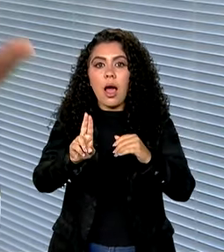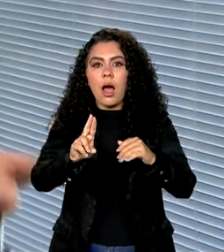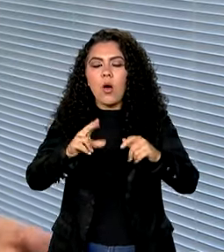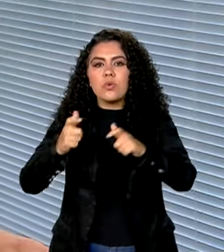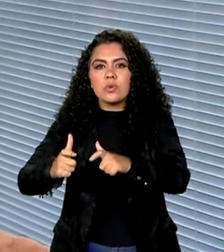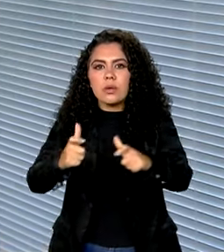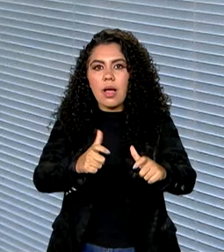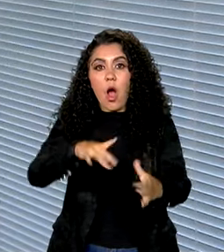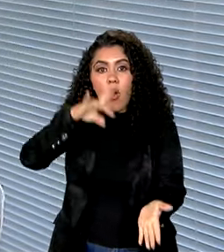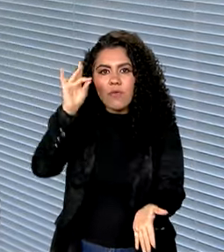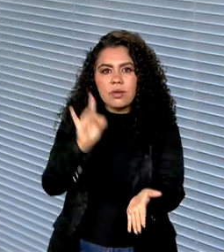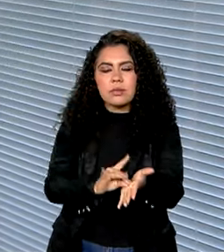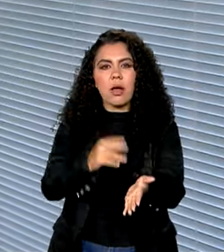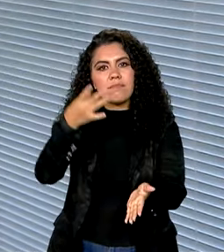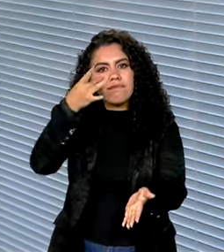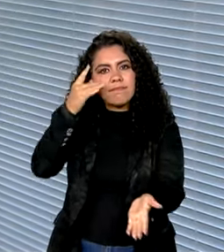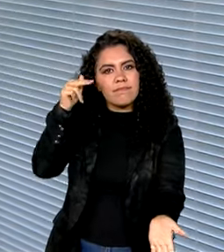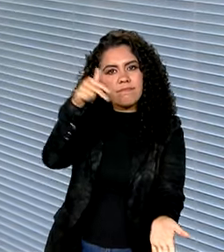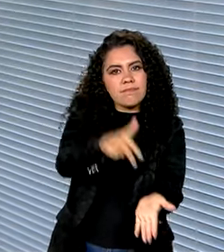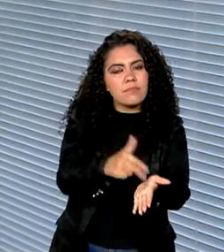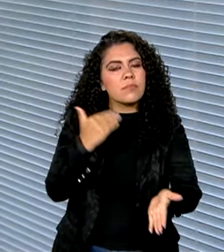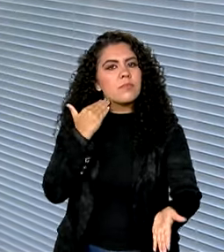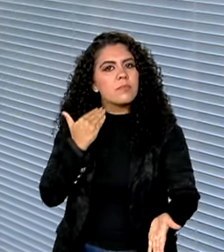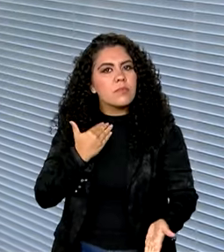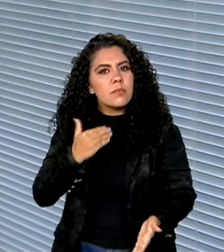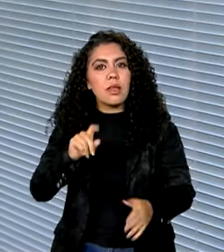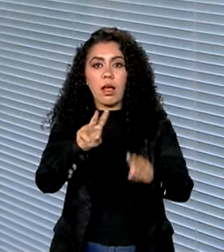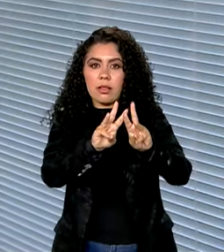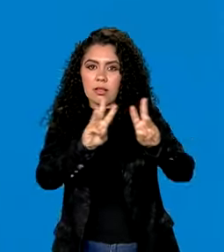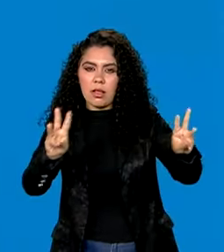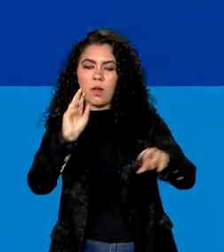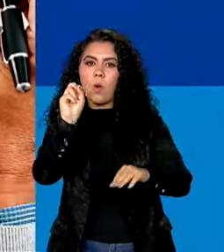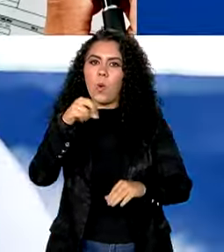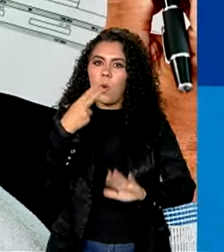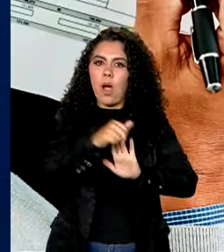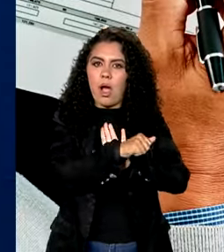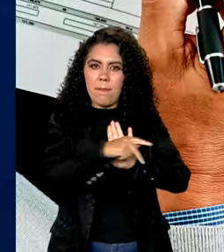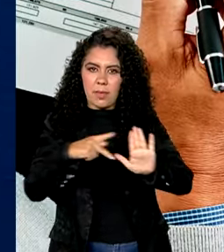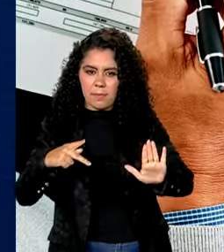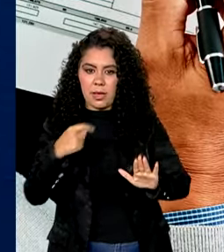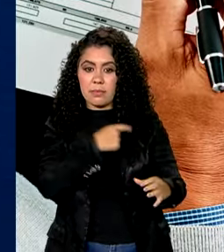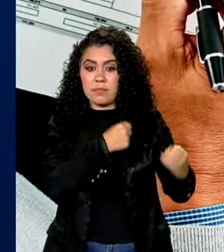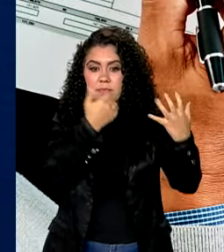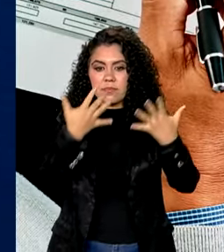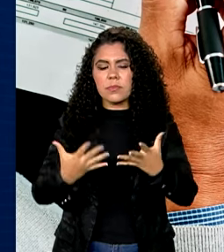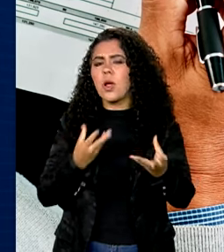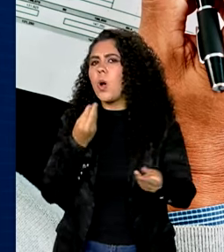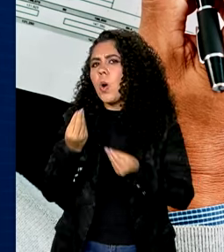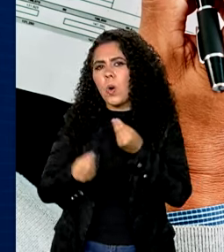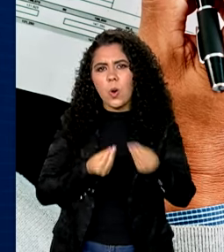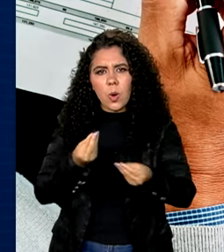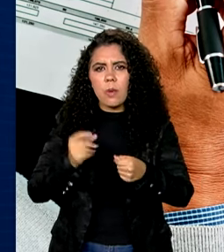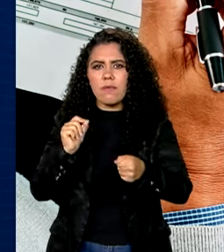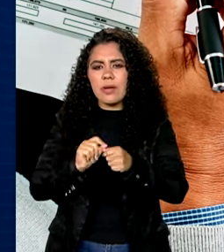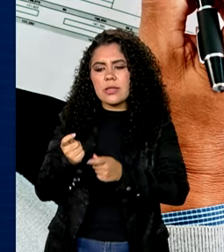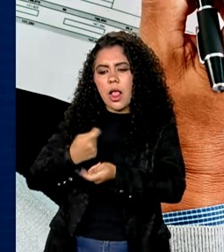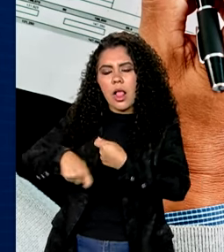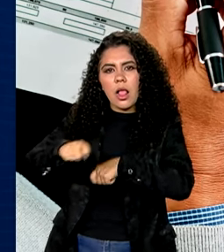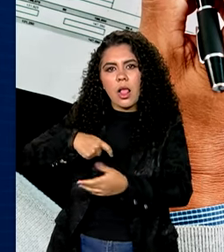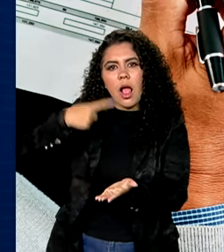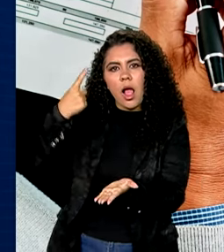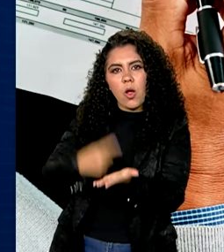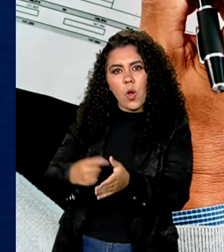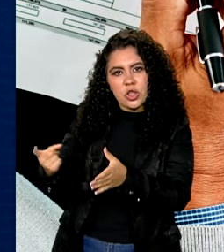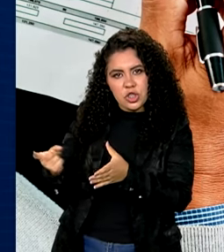como agências, internet ou mesmo os aplicativos. As condições para a renegociação serão definidas